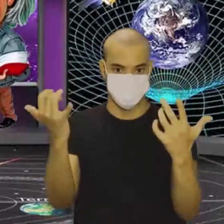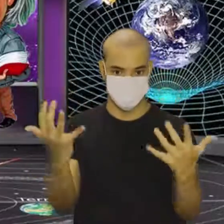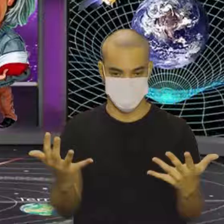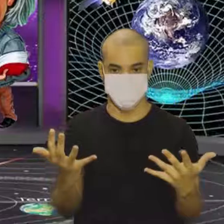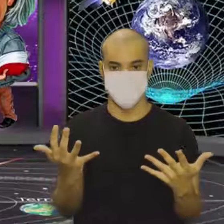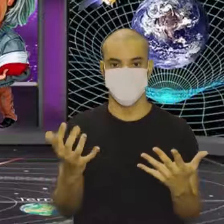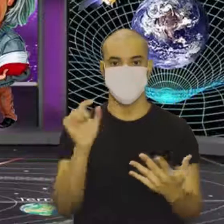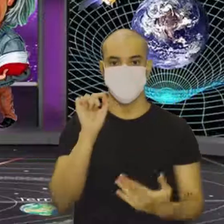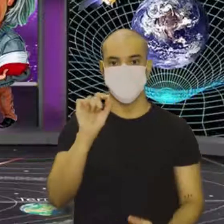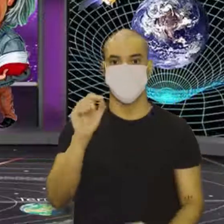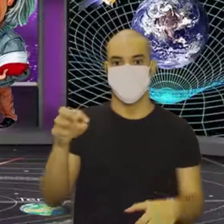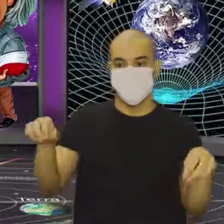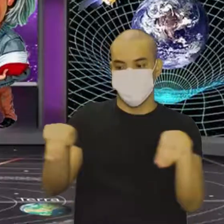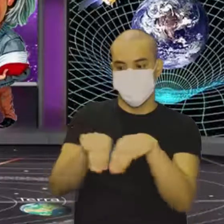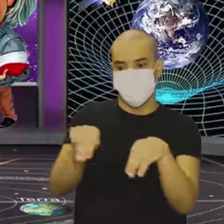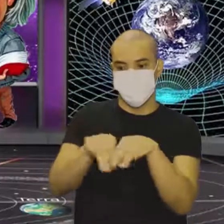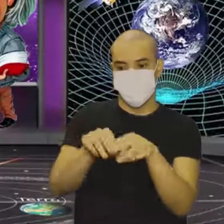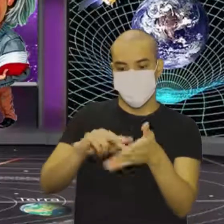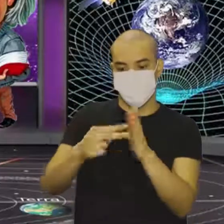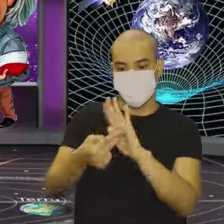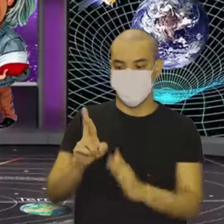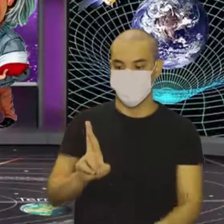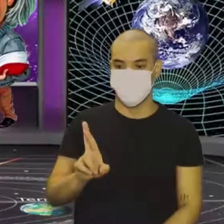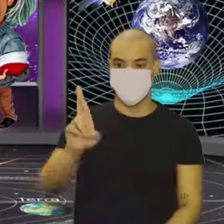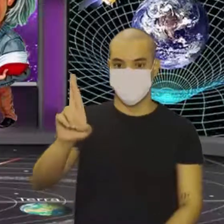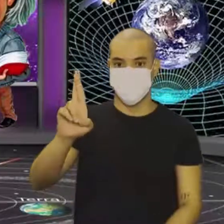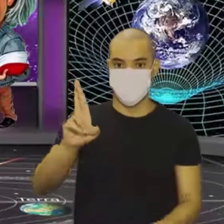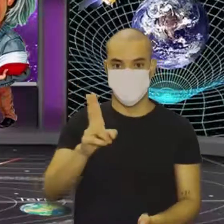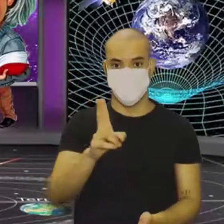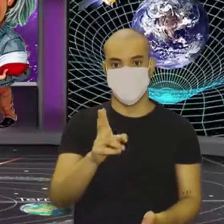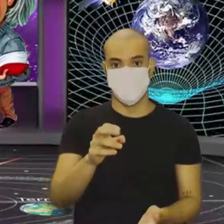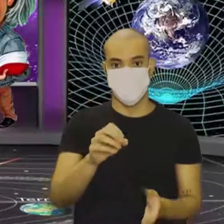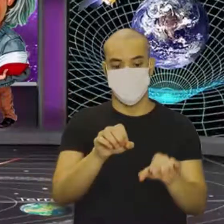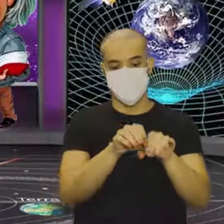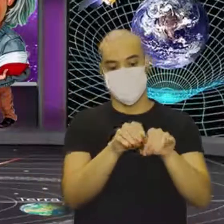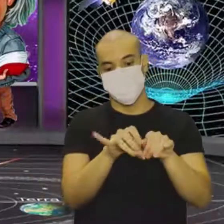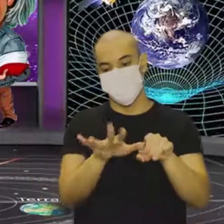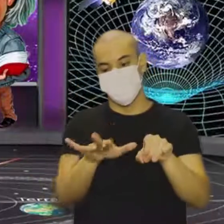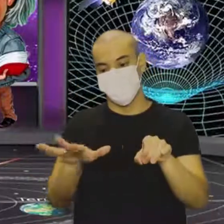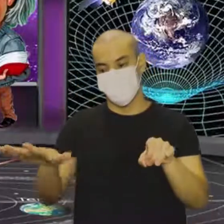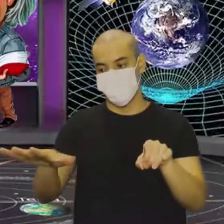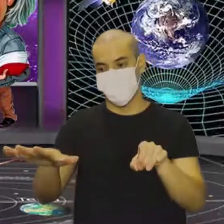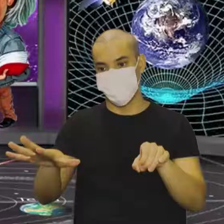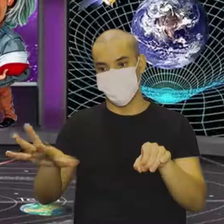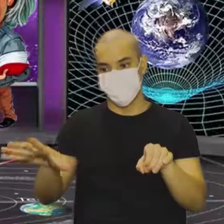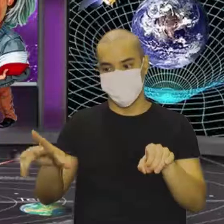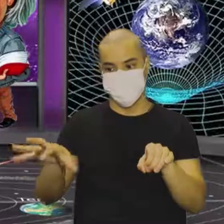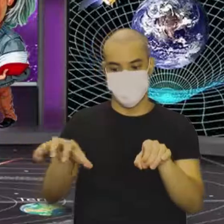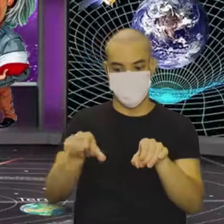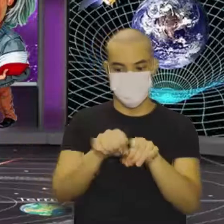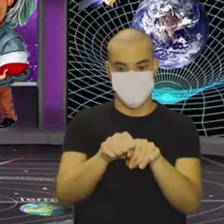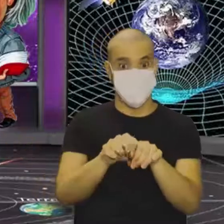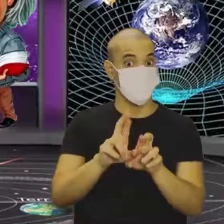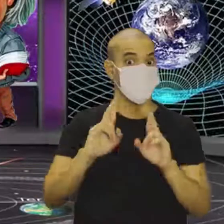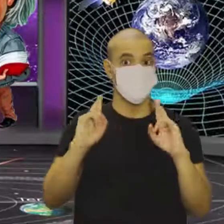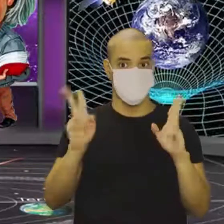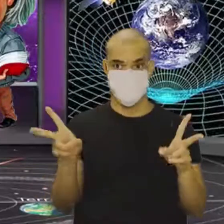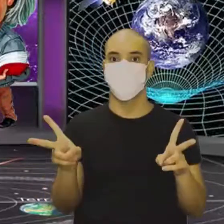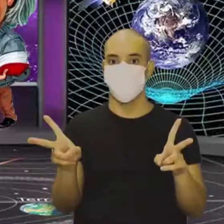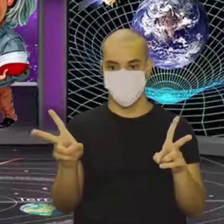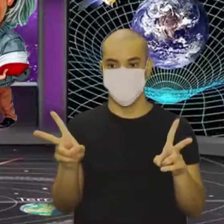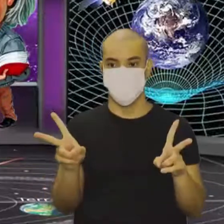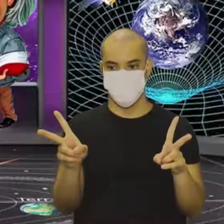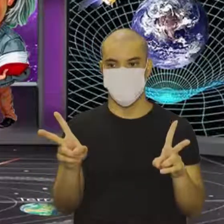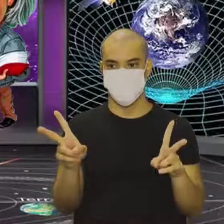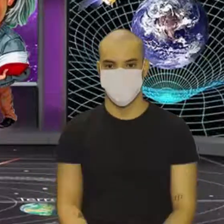daqui, o campo magnético ele vai ser representado saindo por uma simbologia e entrando por outra